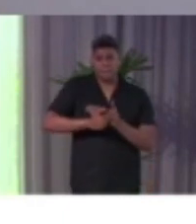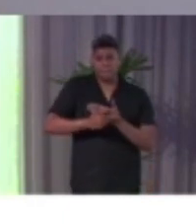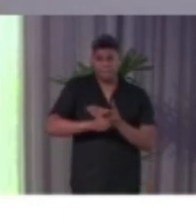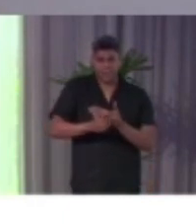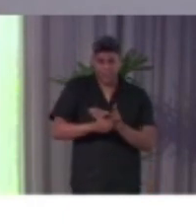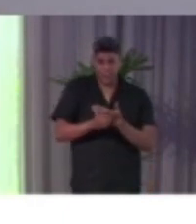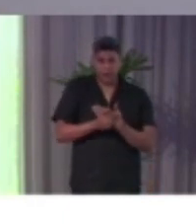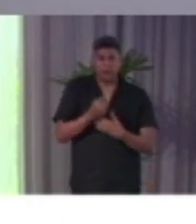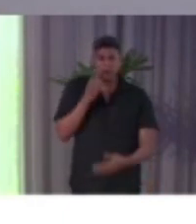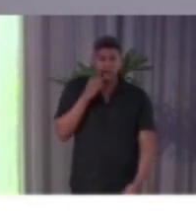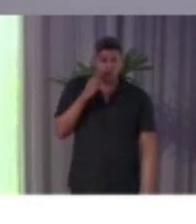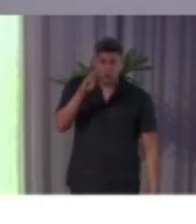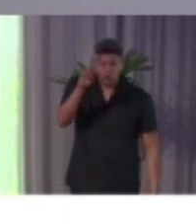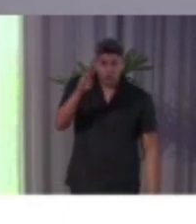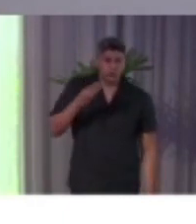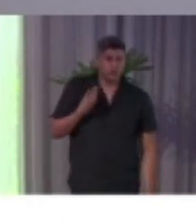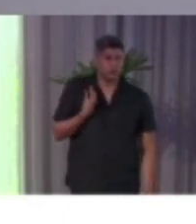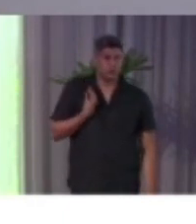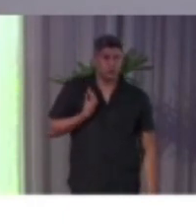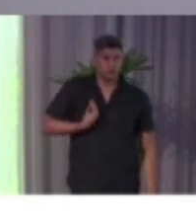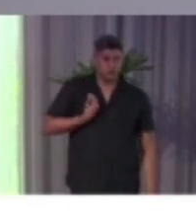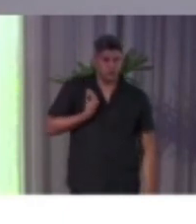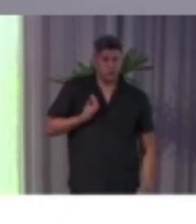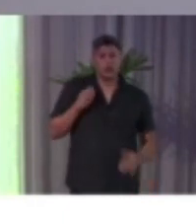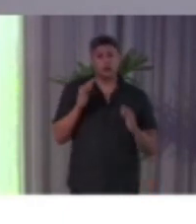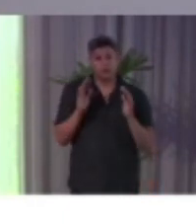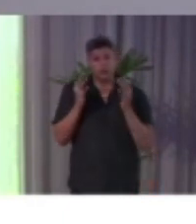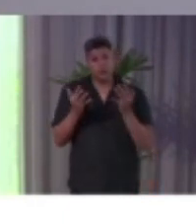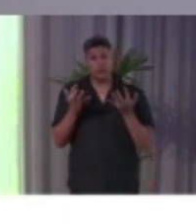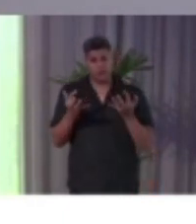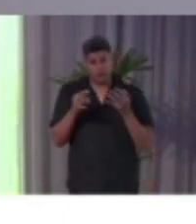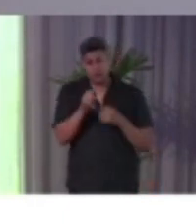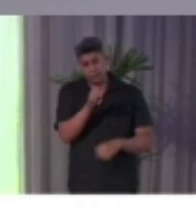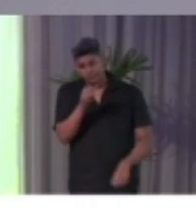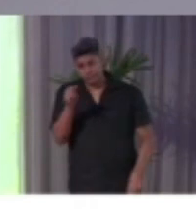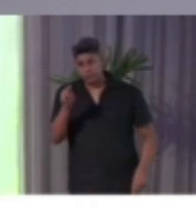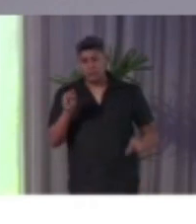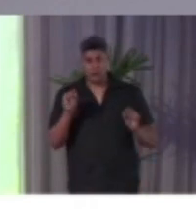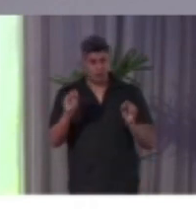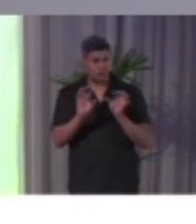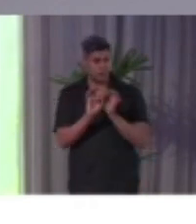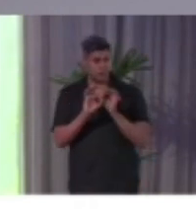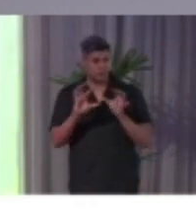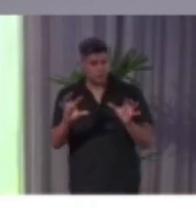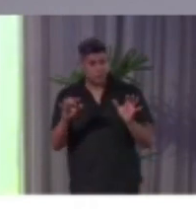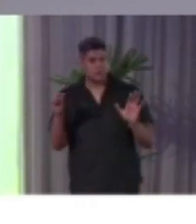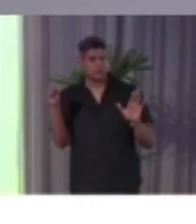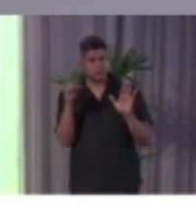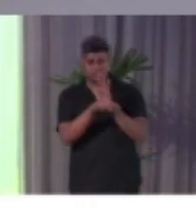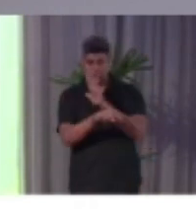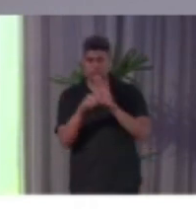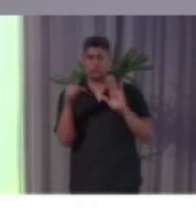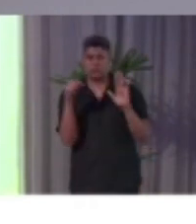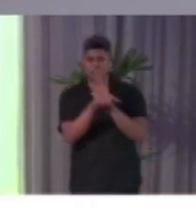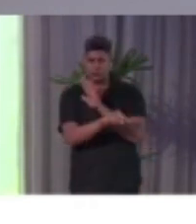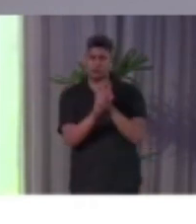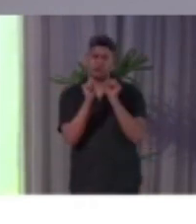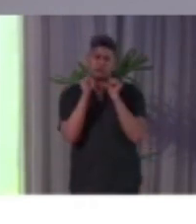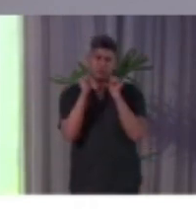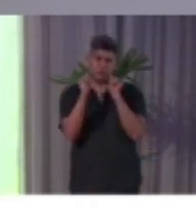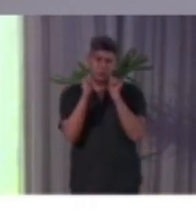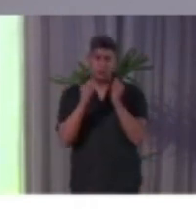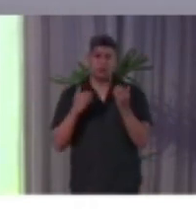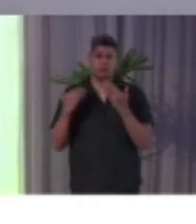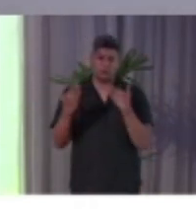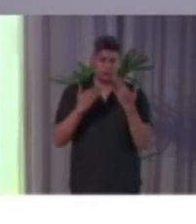para esses 2 dias de evento. E quero que vocês, enfim, fiquem à vontade para mandar perguntas e a gente possa